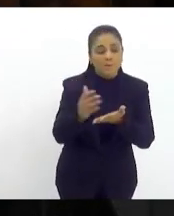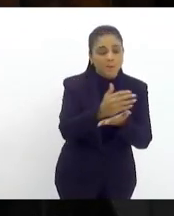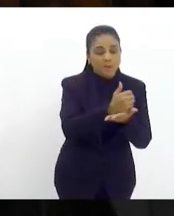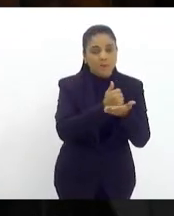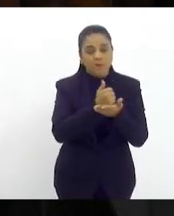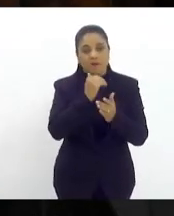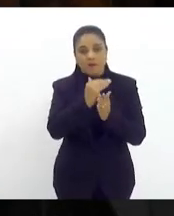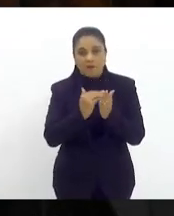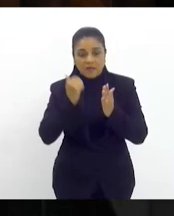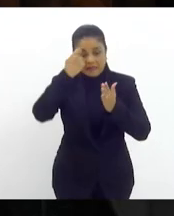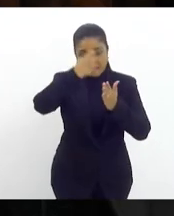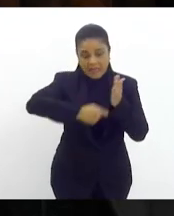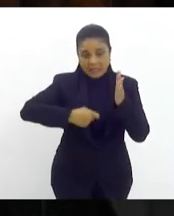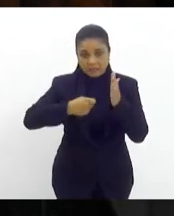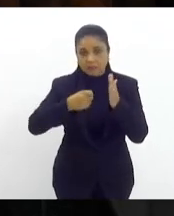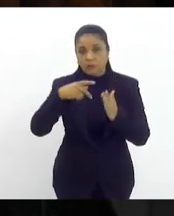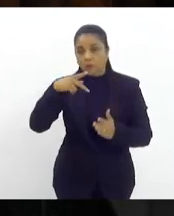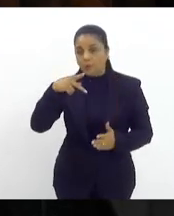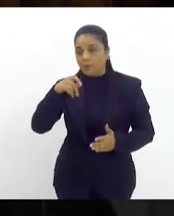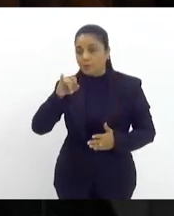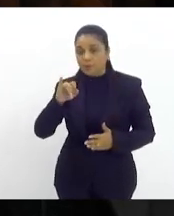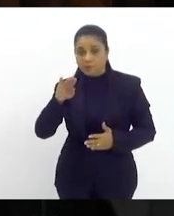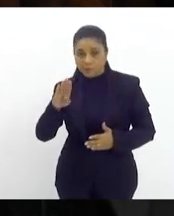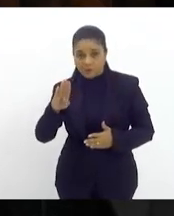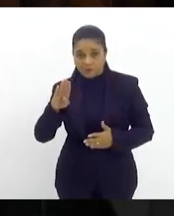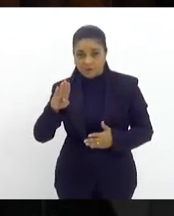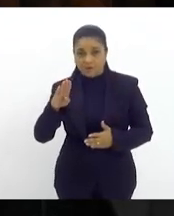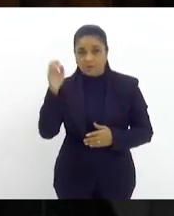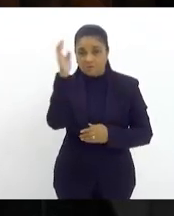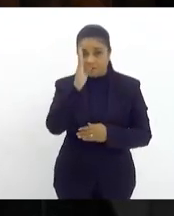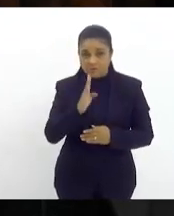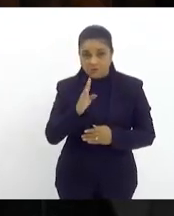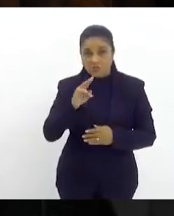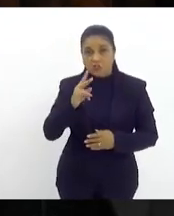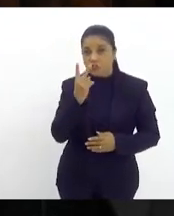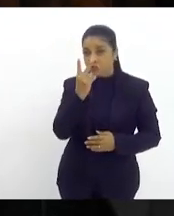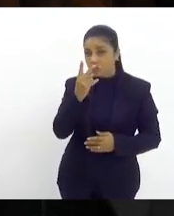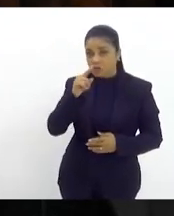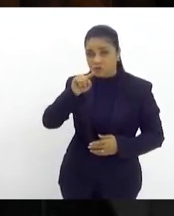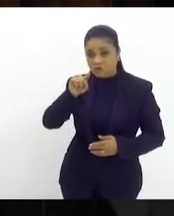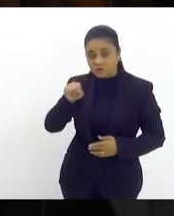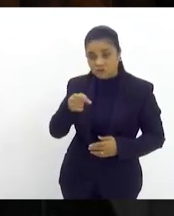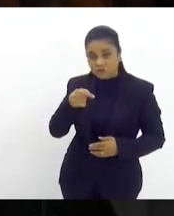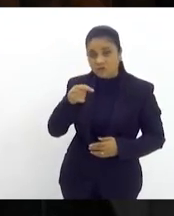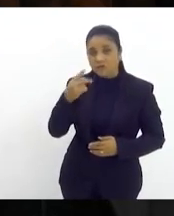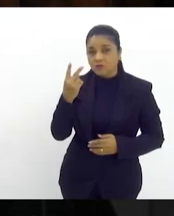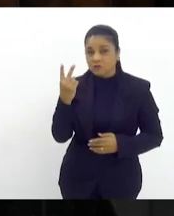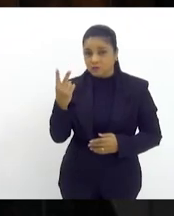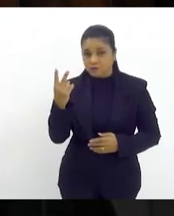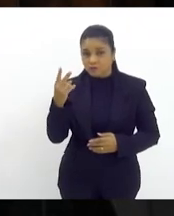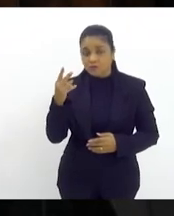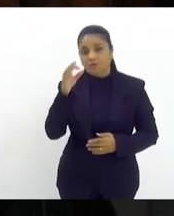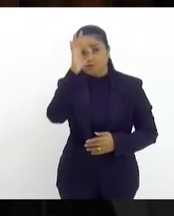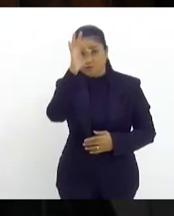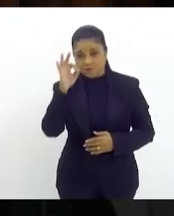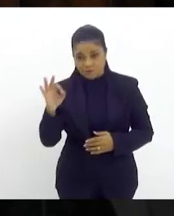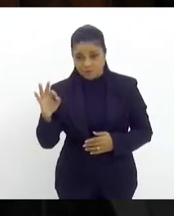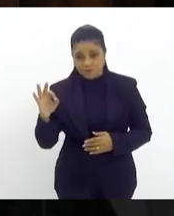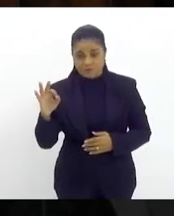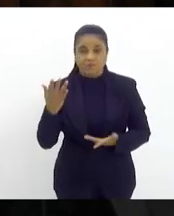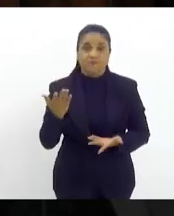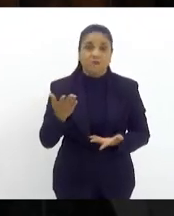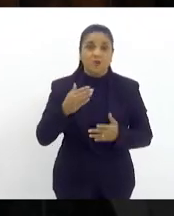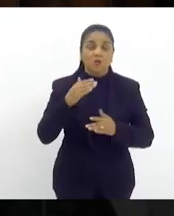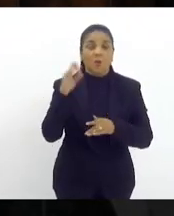brasileiro foi 2,2 pontos percentuais então o país